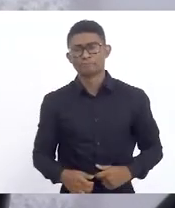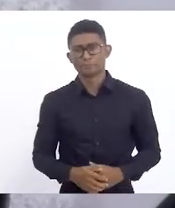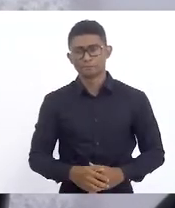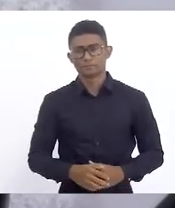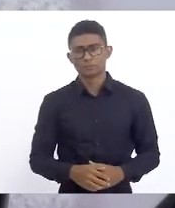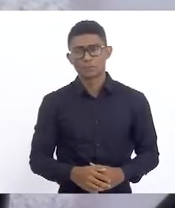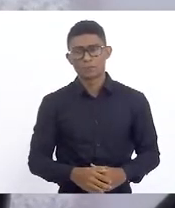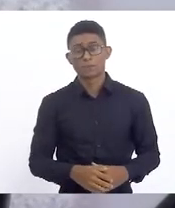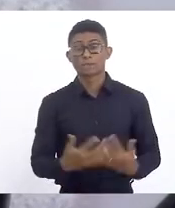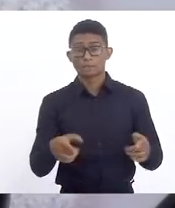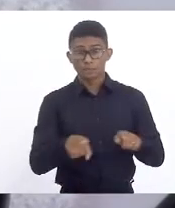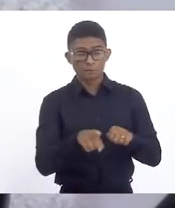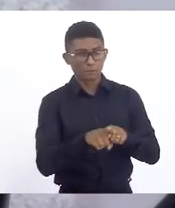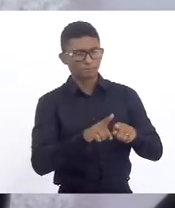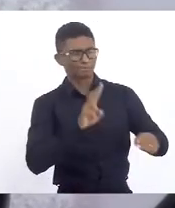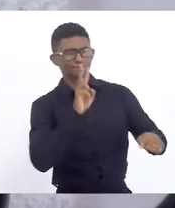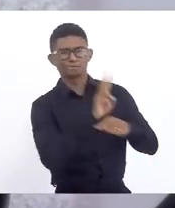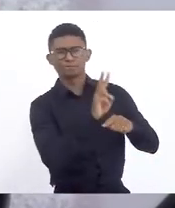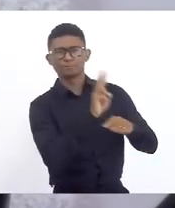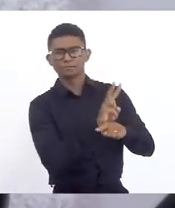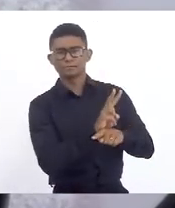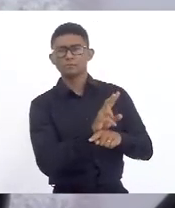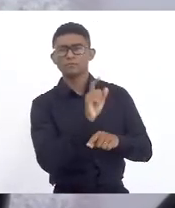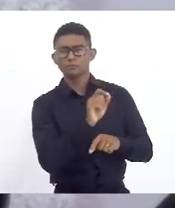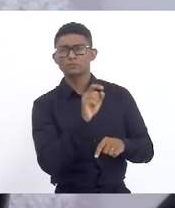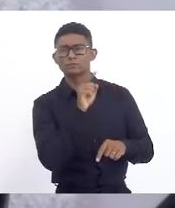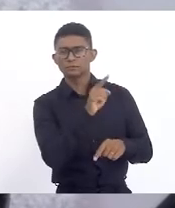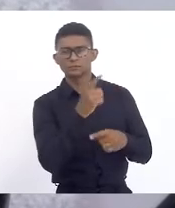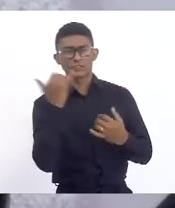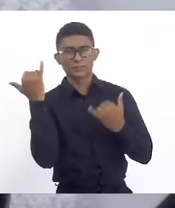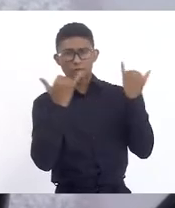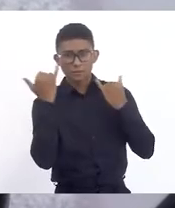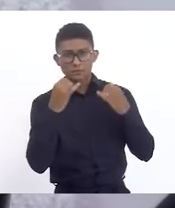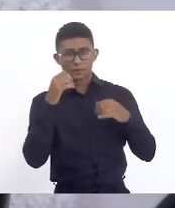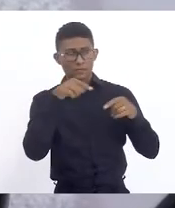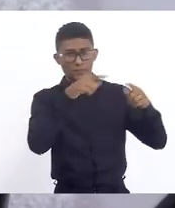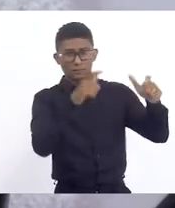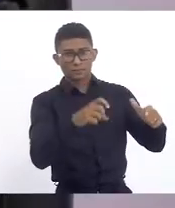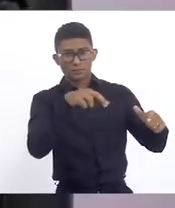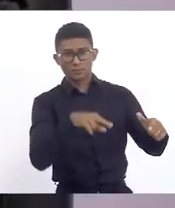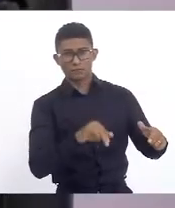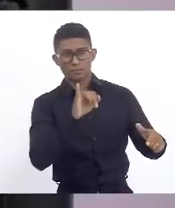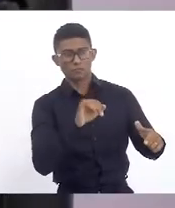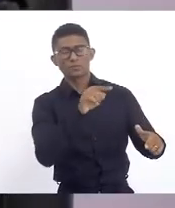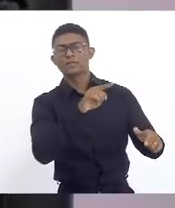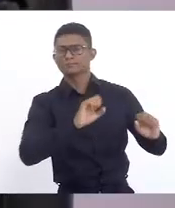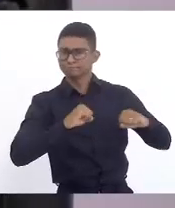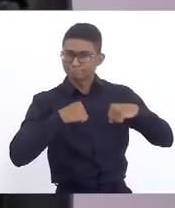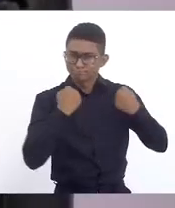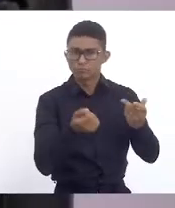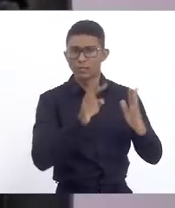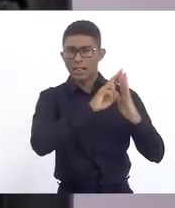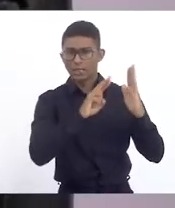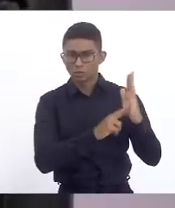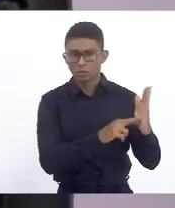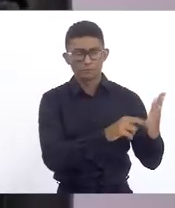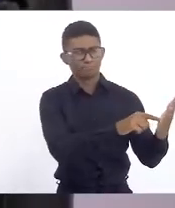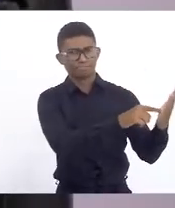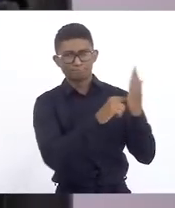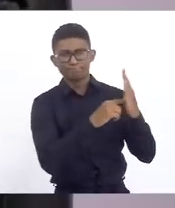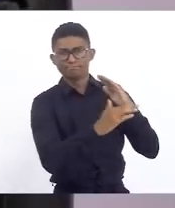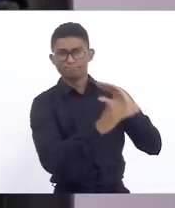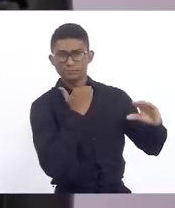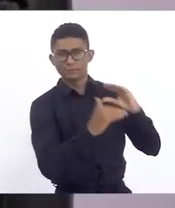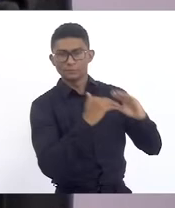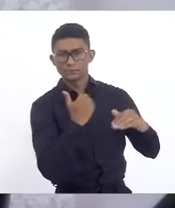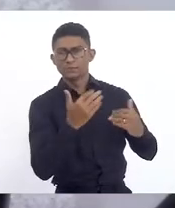aí, fiscalização. Queimados, Nova Iguaçu, tem feito seus esforços, né, mandado os relatórios. Mas aí eu faço um apelo aqui aos